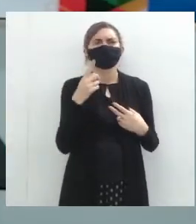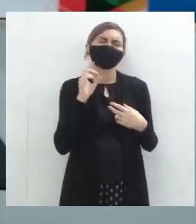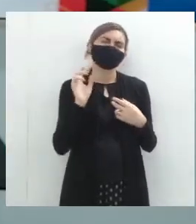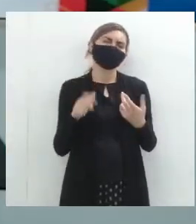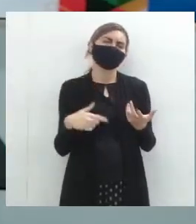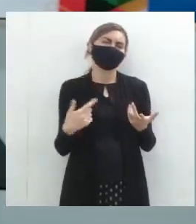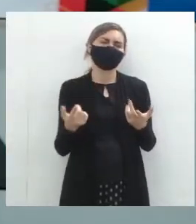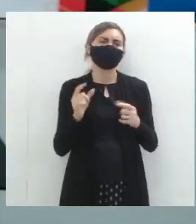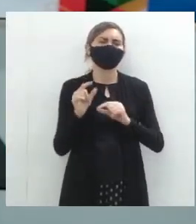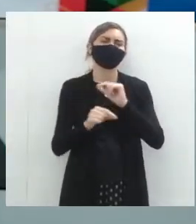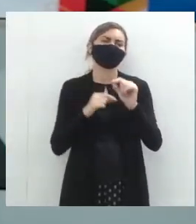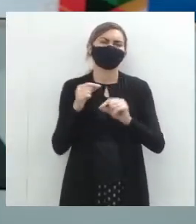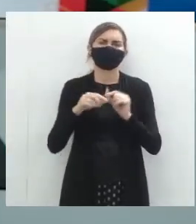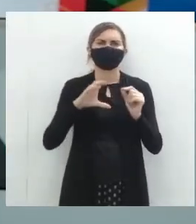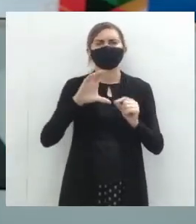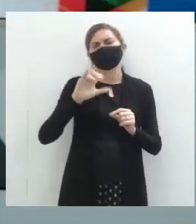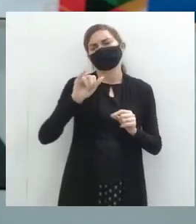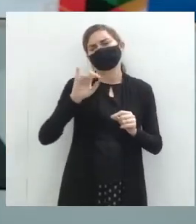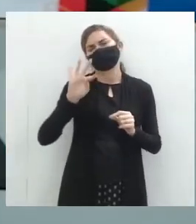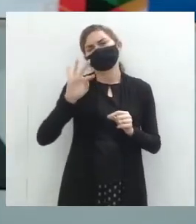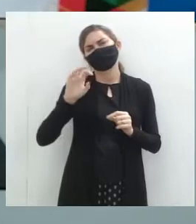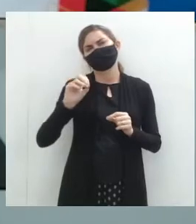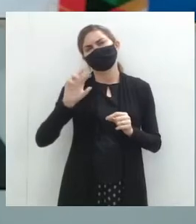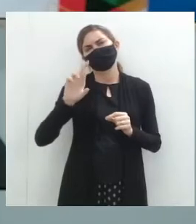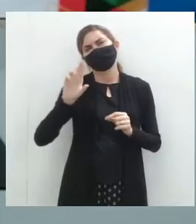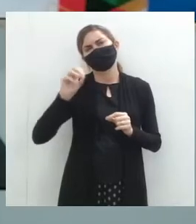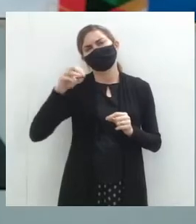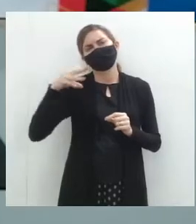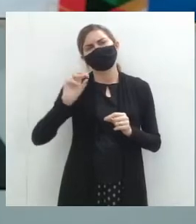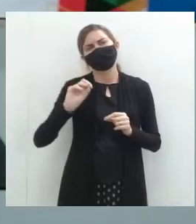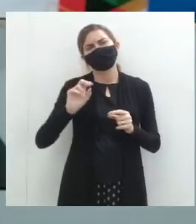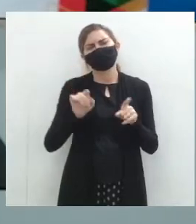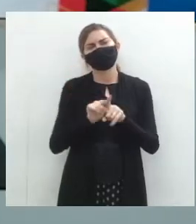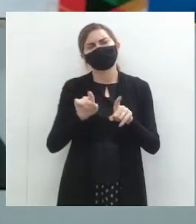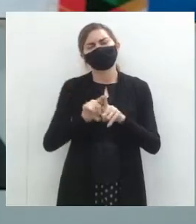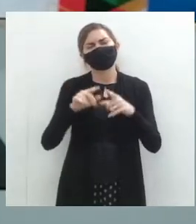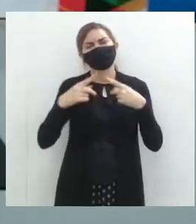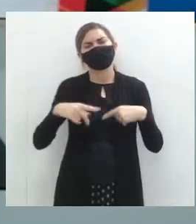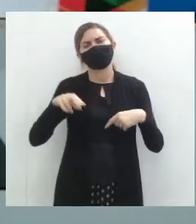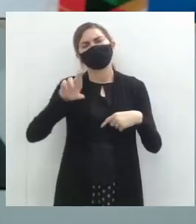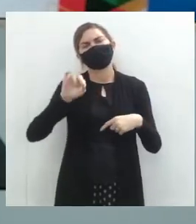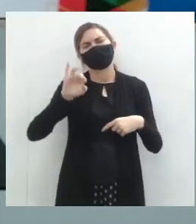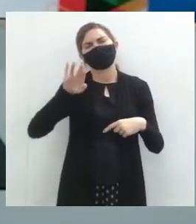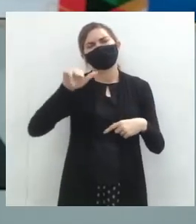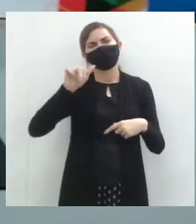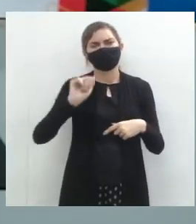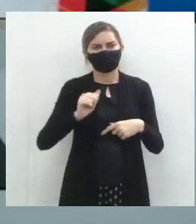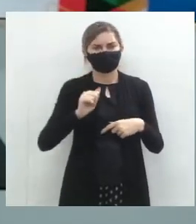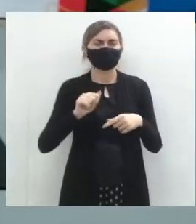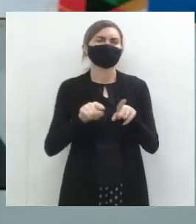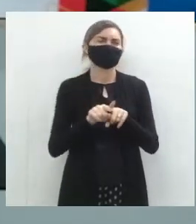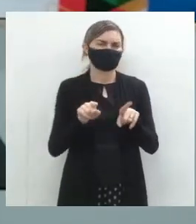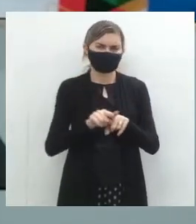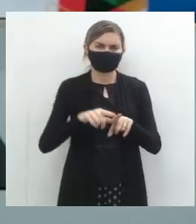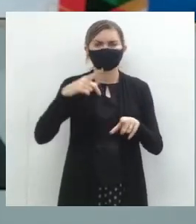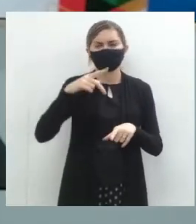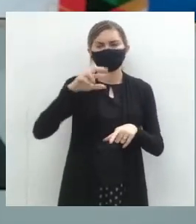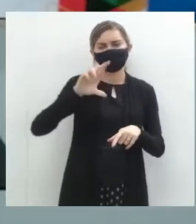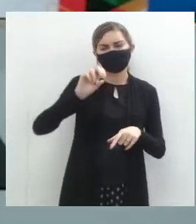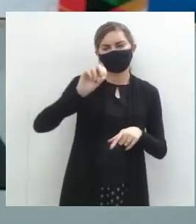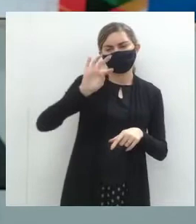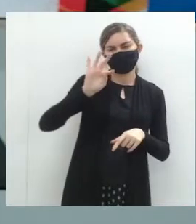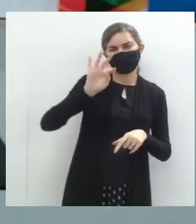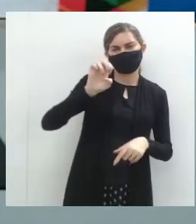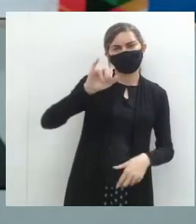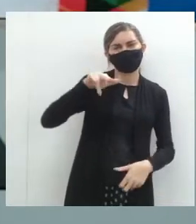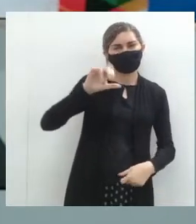tá? E o que é o citocromo? Olha, o citocromo também é uma proteína, viu? O citocromo